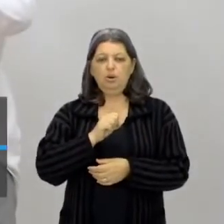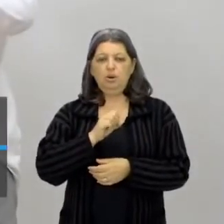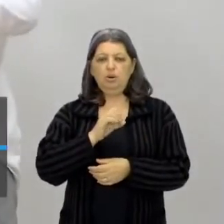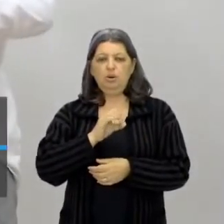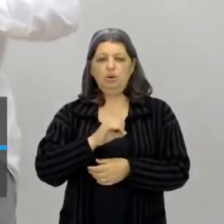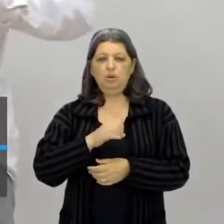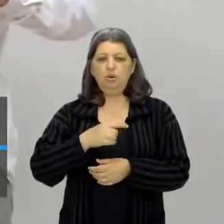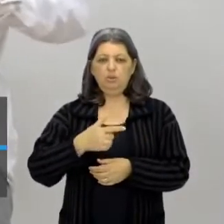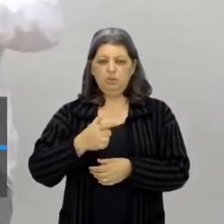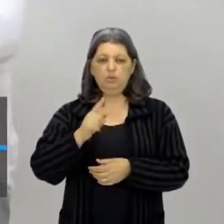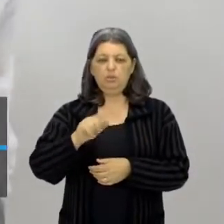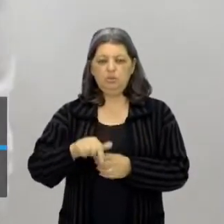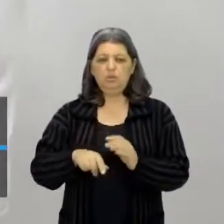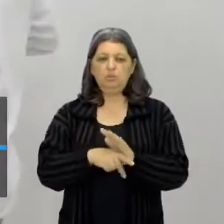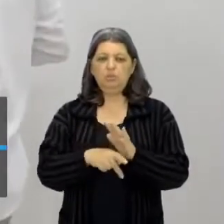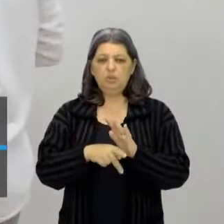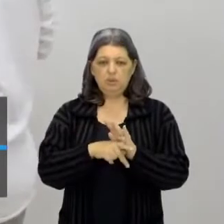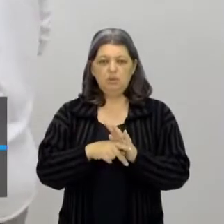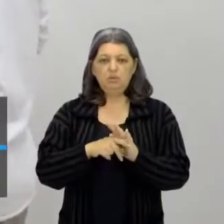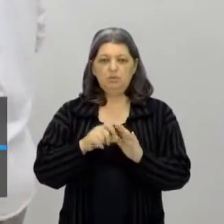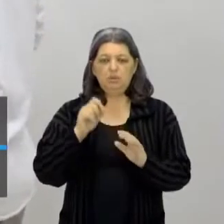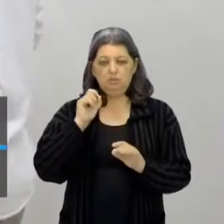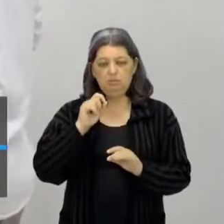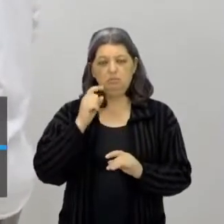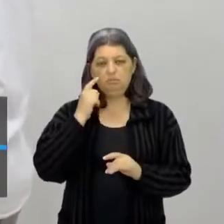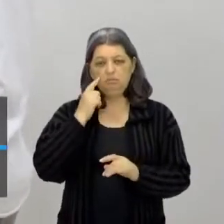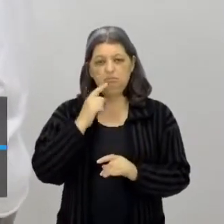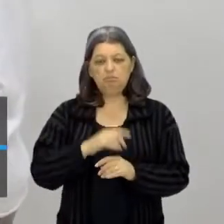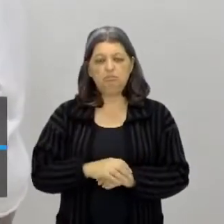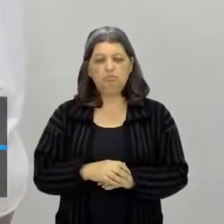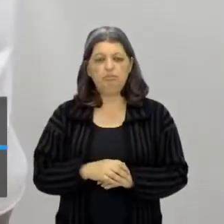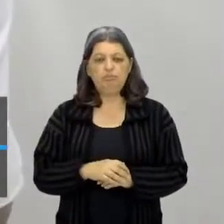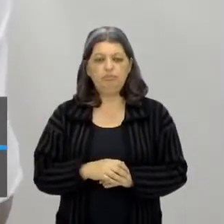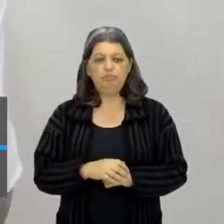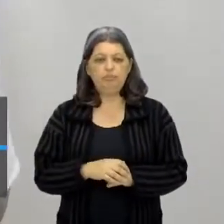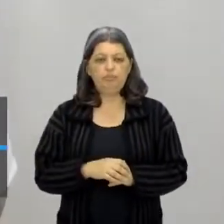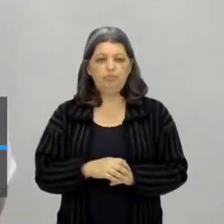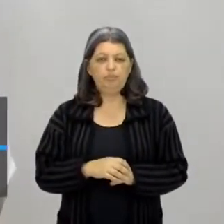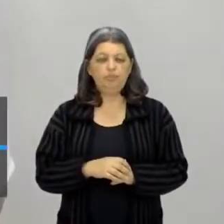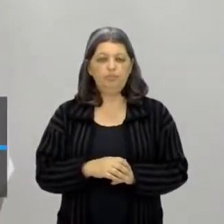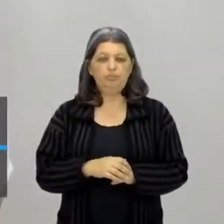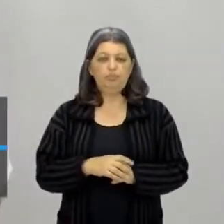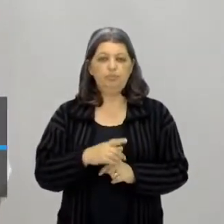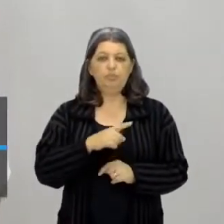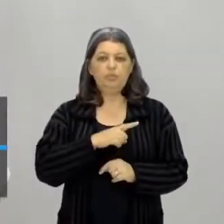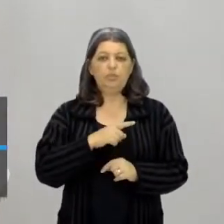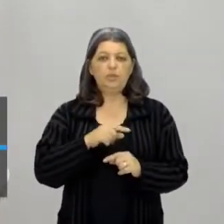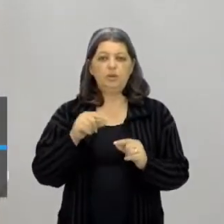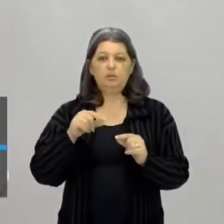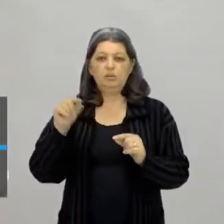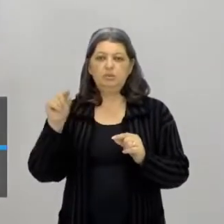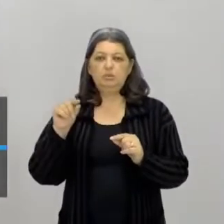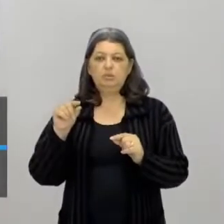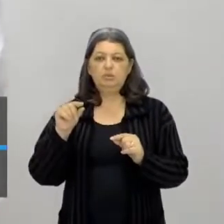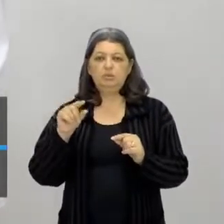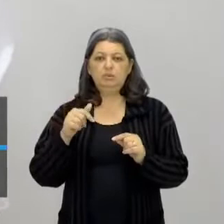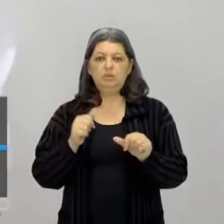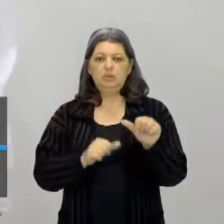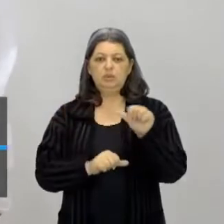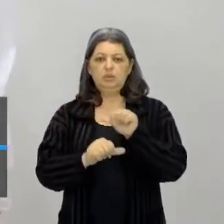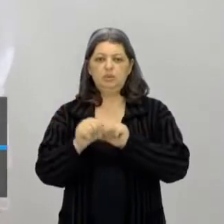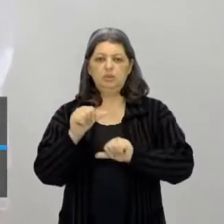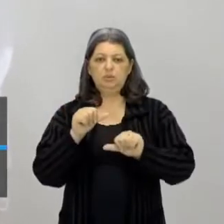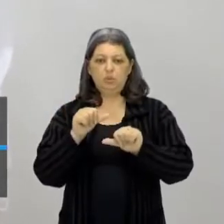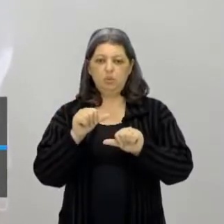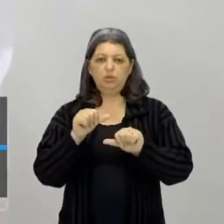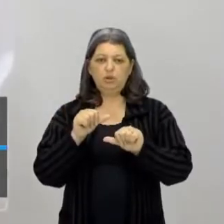abundância, sobretudo na troposfera e tudo mais. E a gente pode, aqui está selecionado o neônio, mas eu vou brincar um pouquinho com